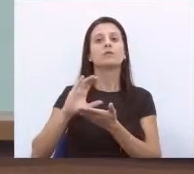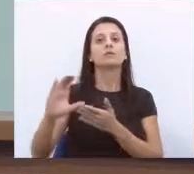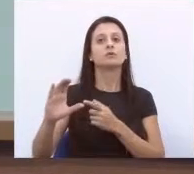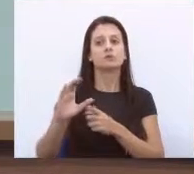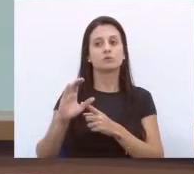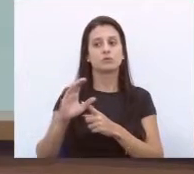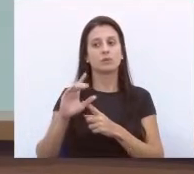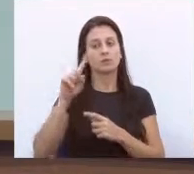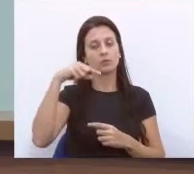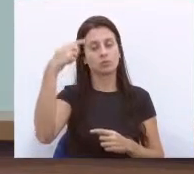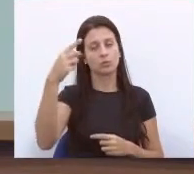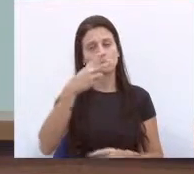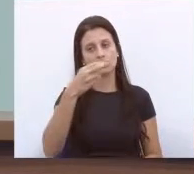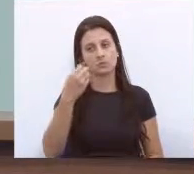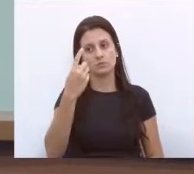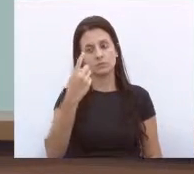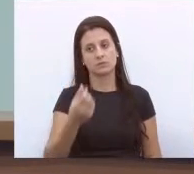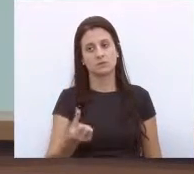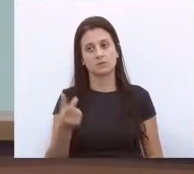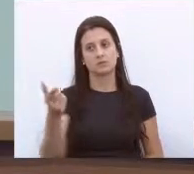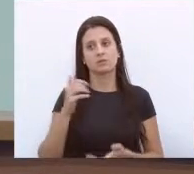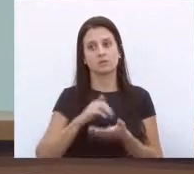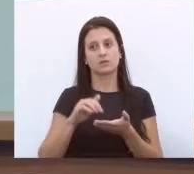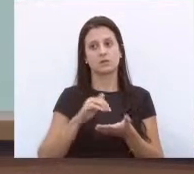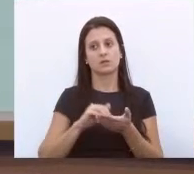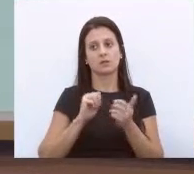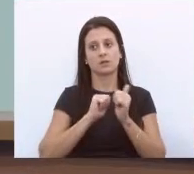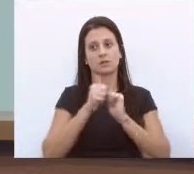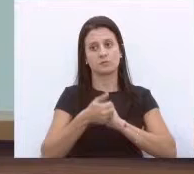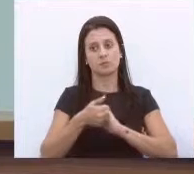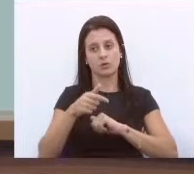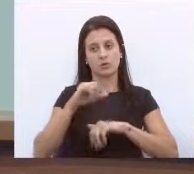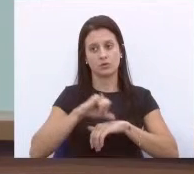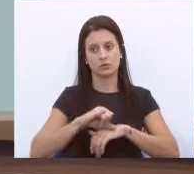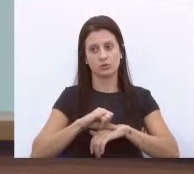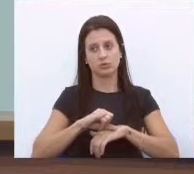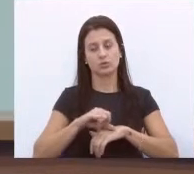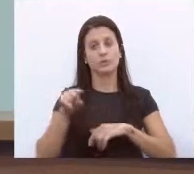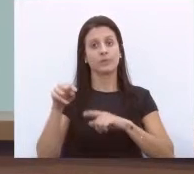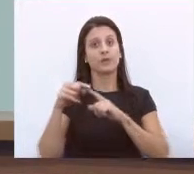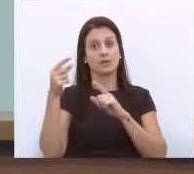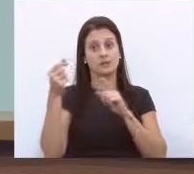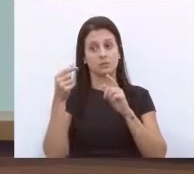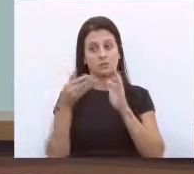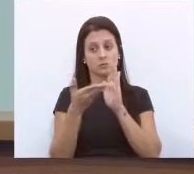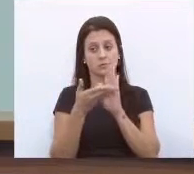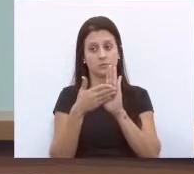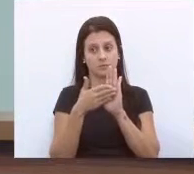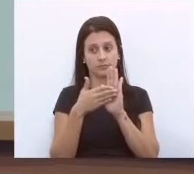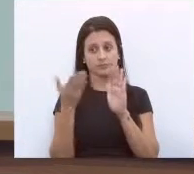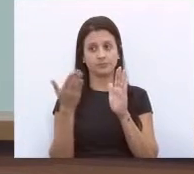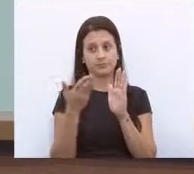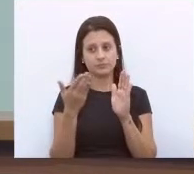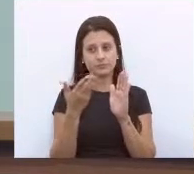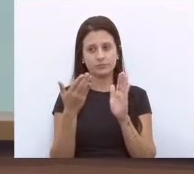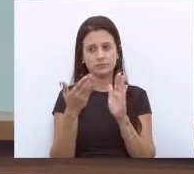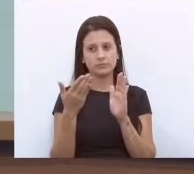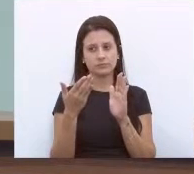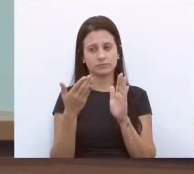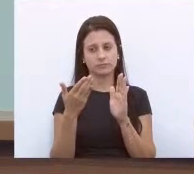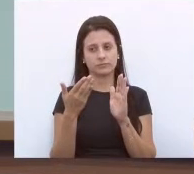no ano que vem da secretaria de esporte do município e desse orçamento hoje que nós estamos falando aqui